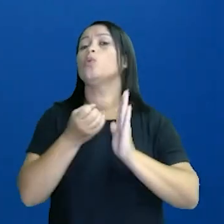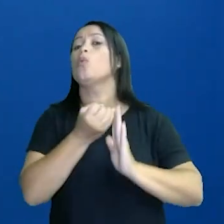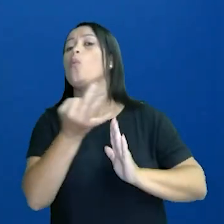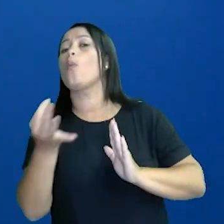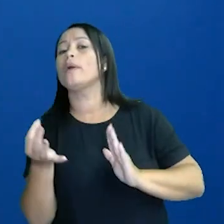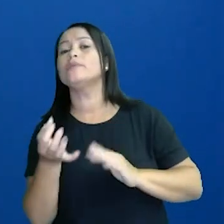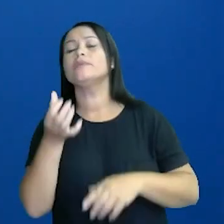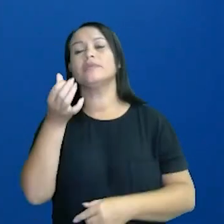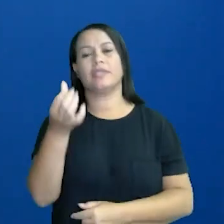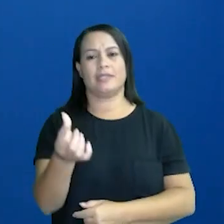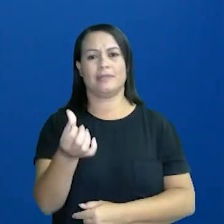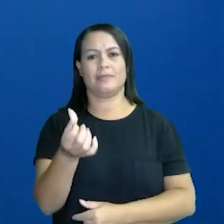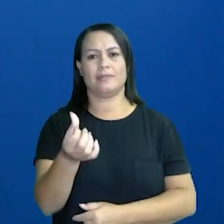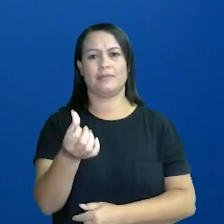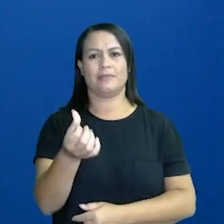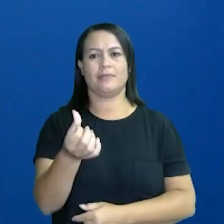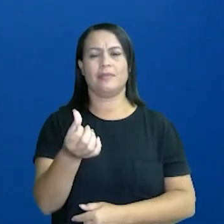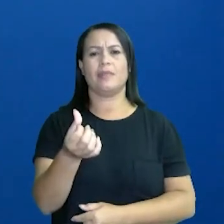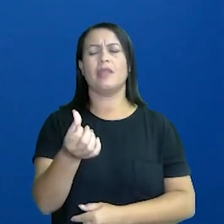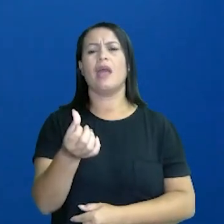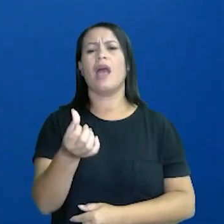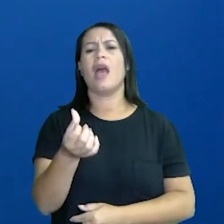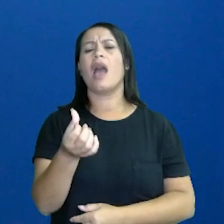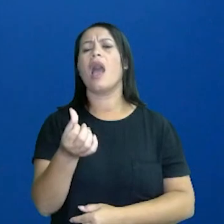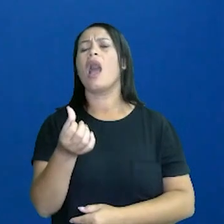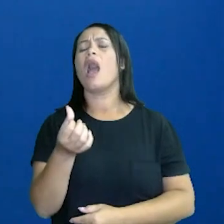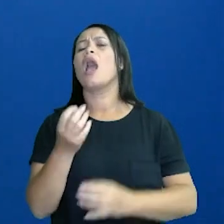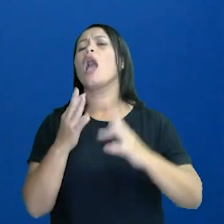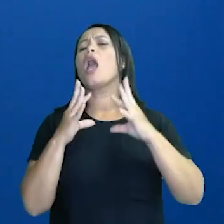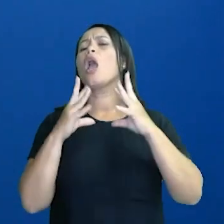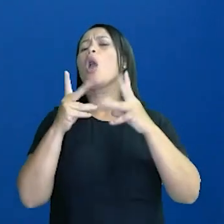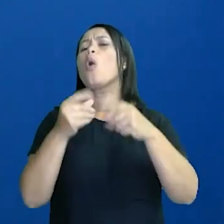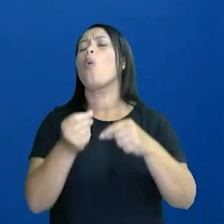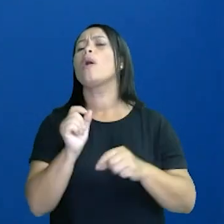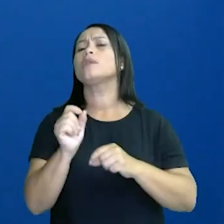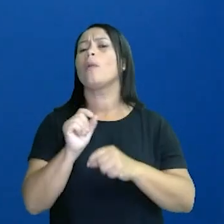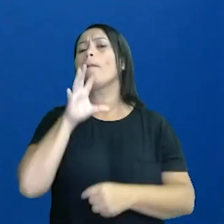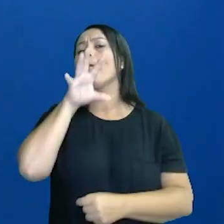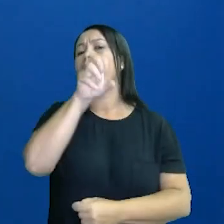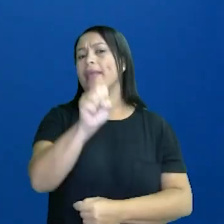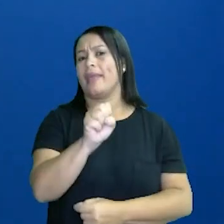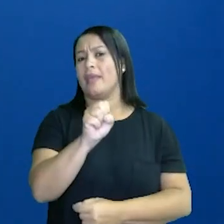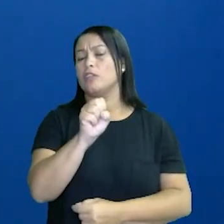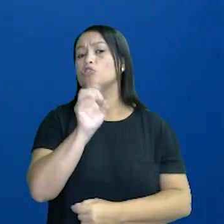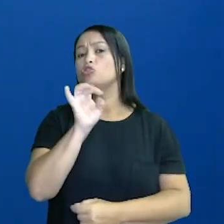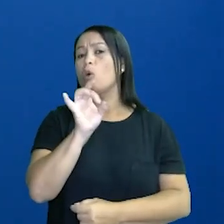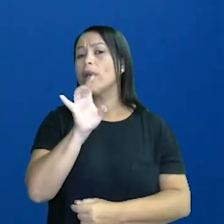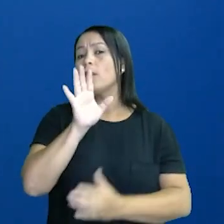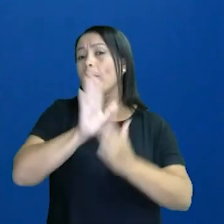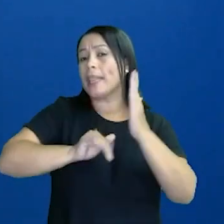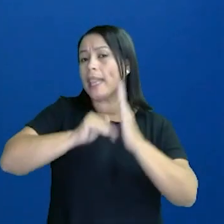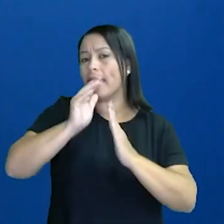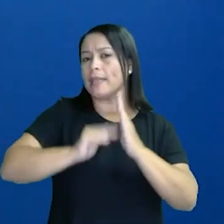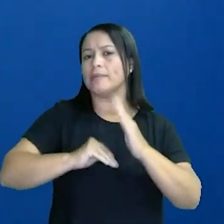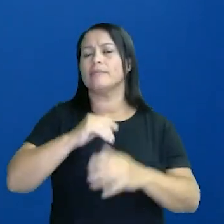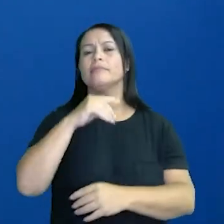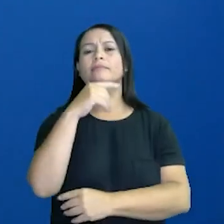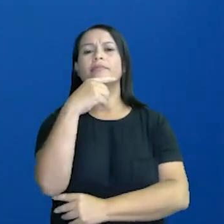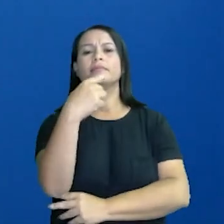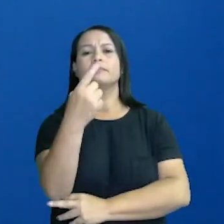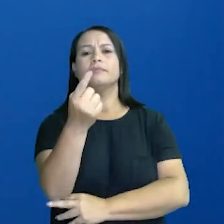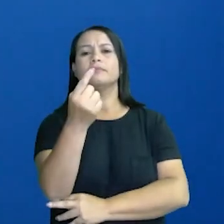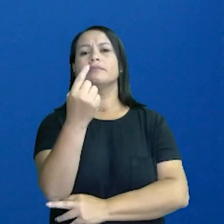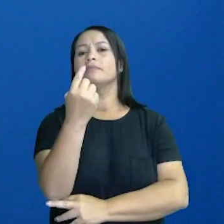repartido? Em 6. Quantas partes dessa eu peguei para mim? Vamos contar as partes que estão pintadas?